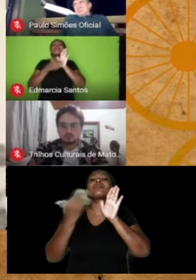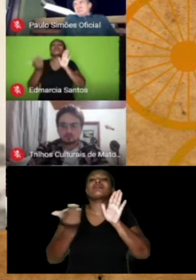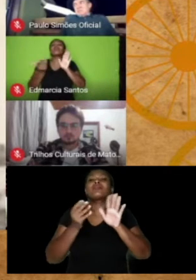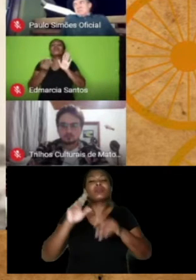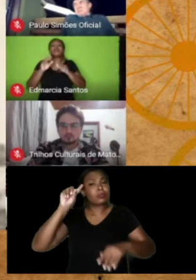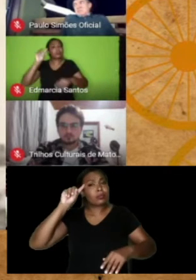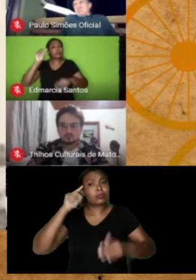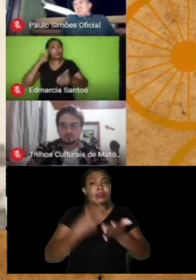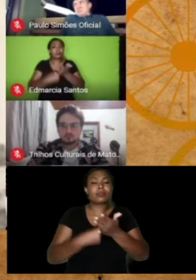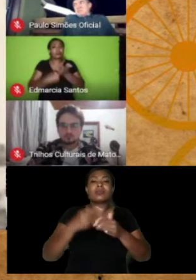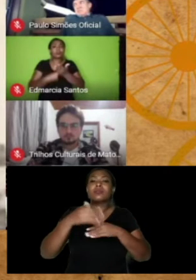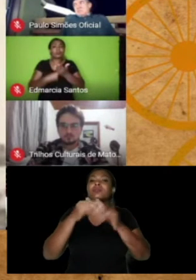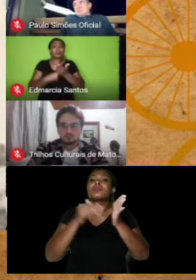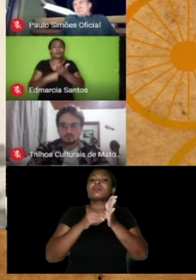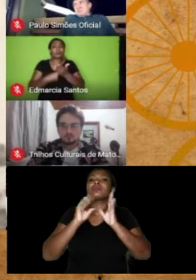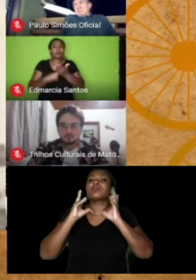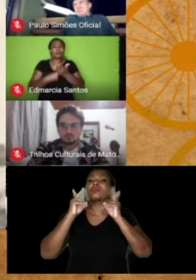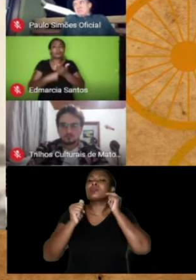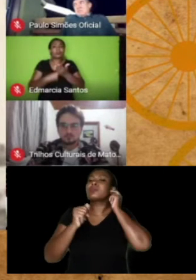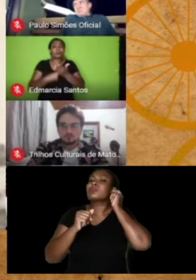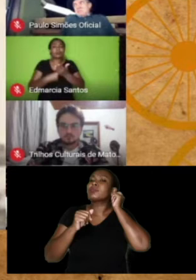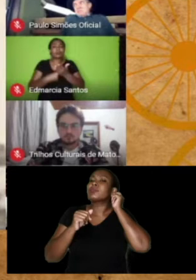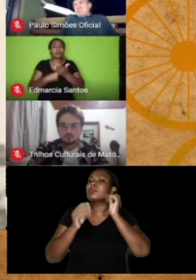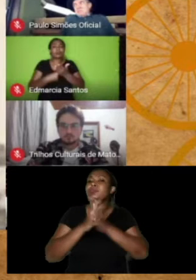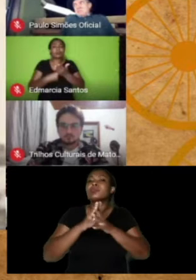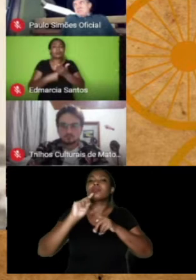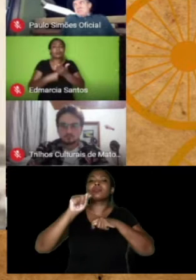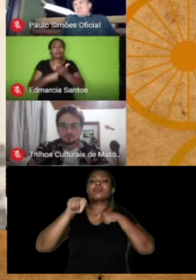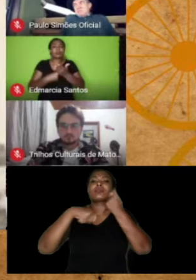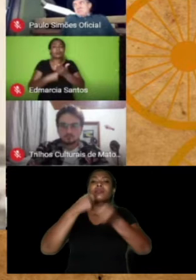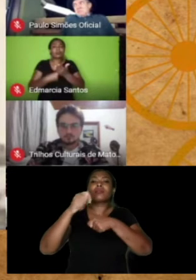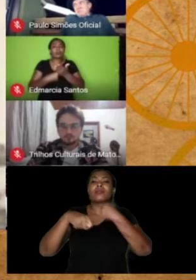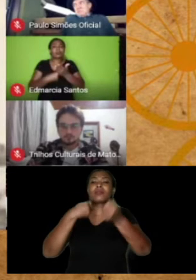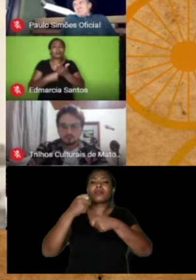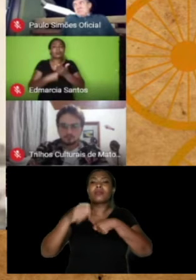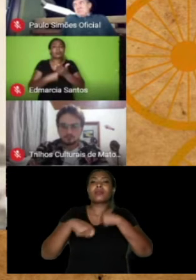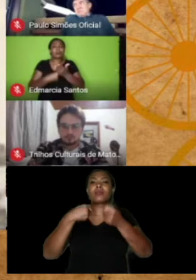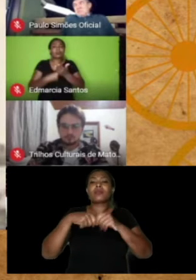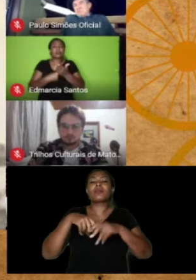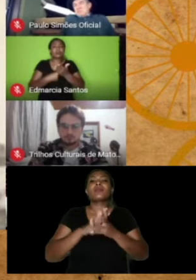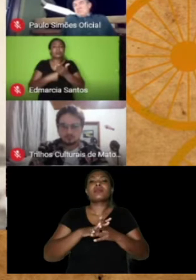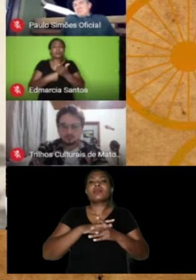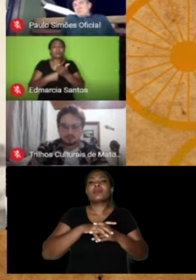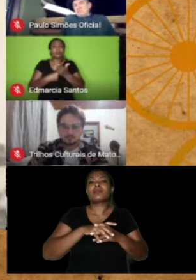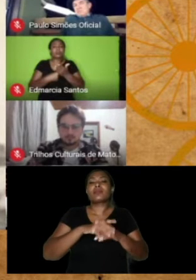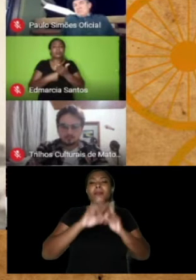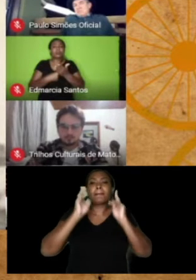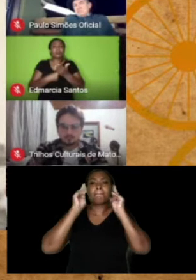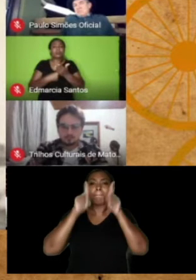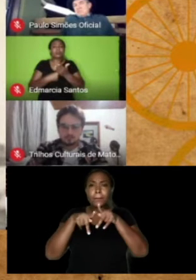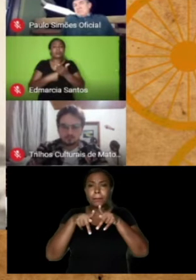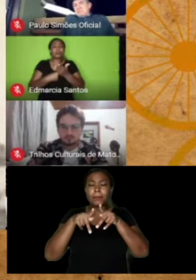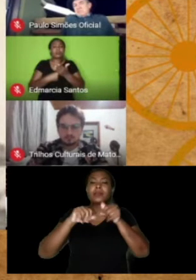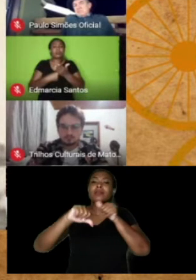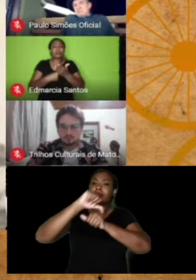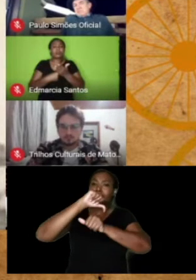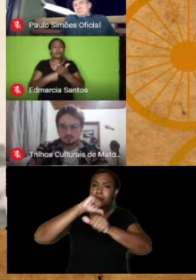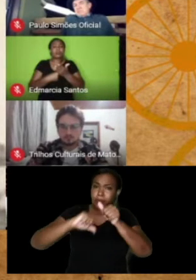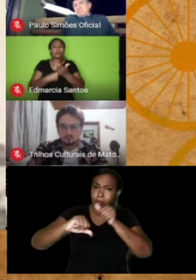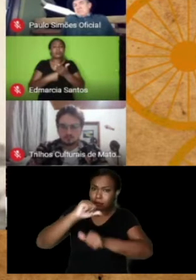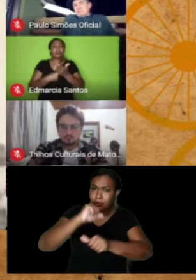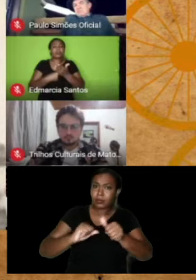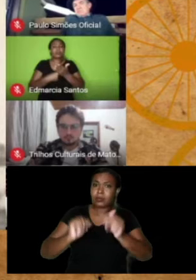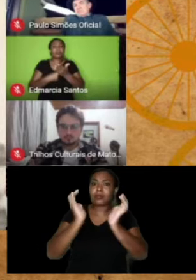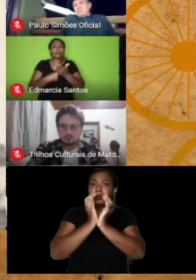decisões hoje são tomadas pela administração pública, né? E muda de gestão em gestão. Nessa gestão